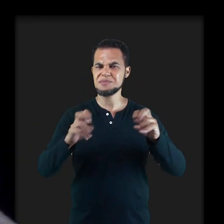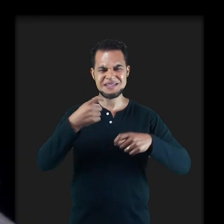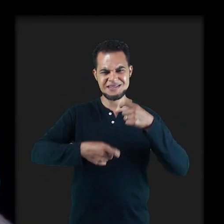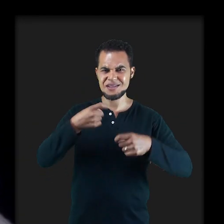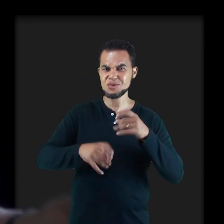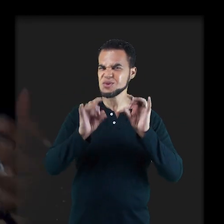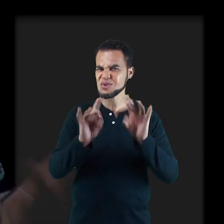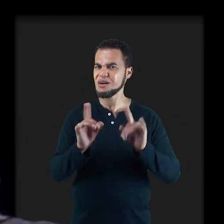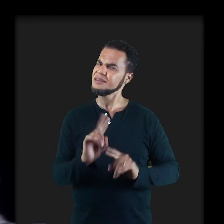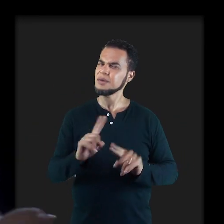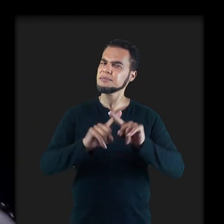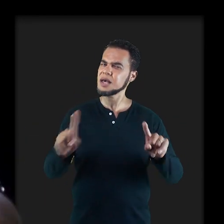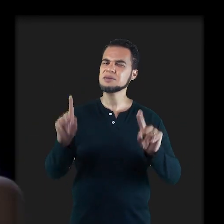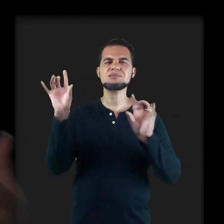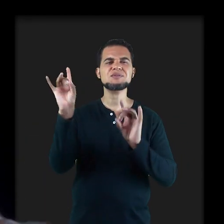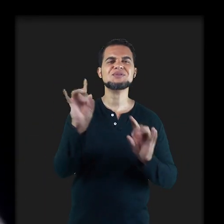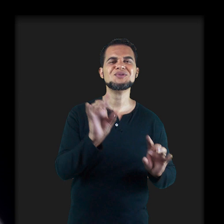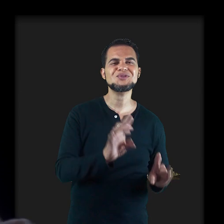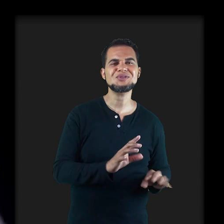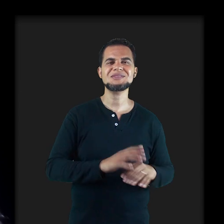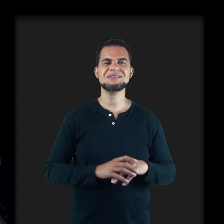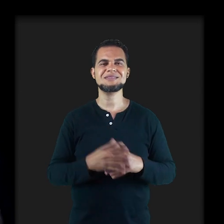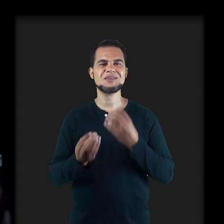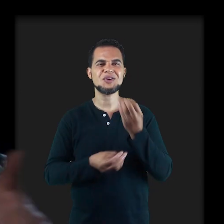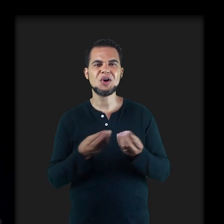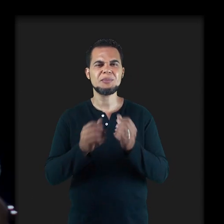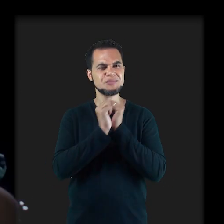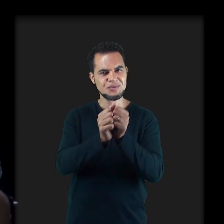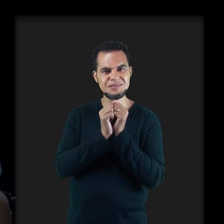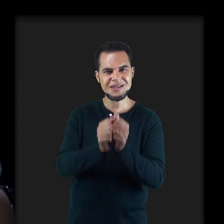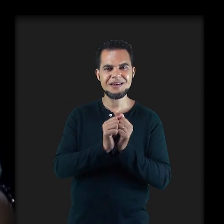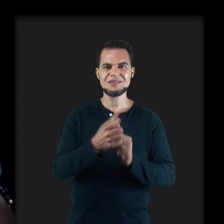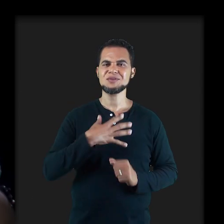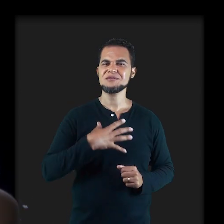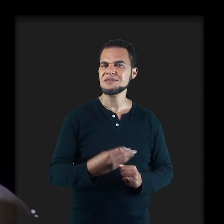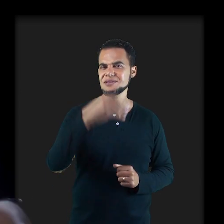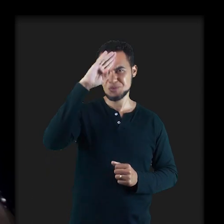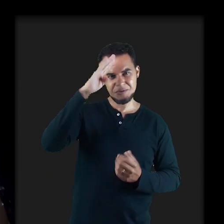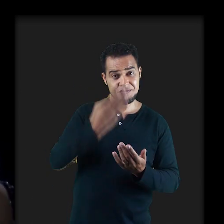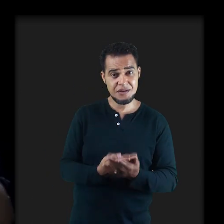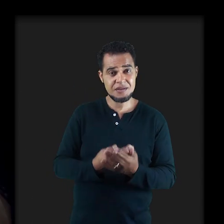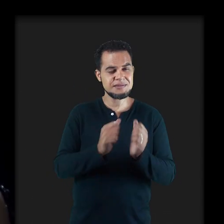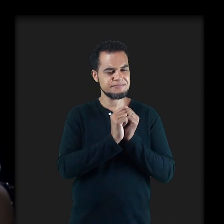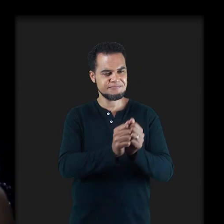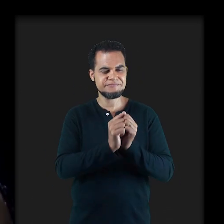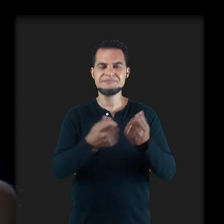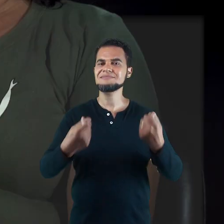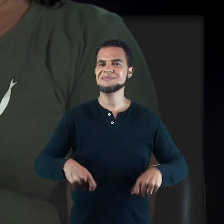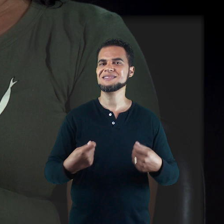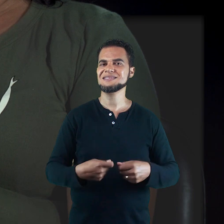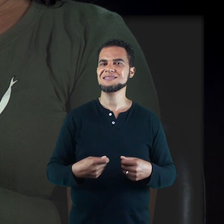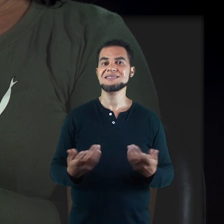só sobre sexualidade, mas sobre o dia a dia, criar aquela intimidade, né, com o filho. Confiança, né?